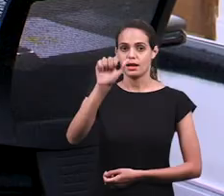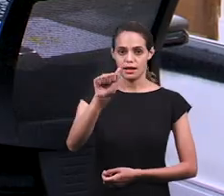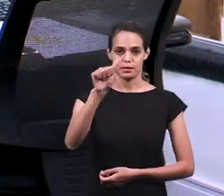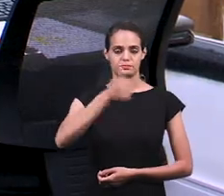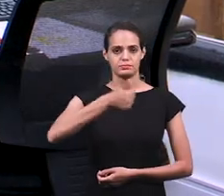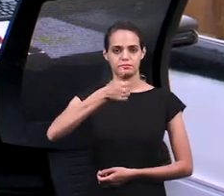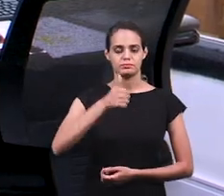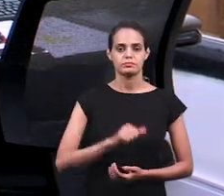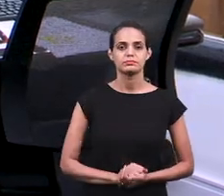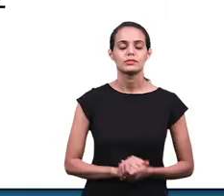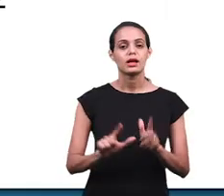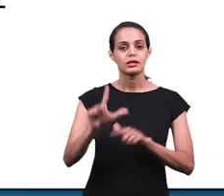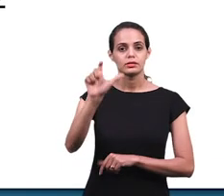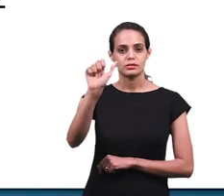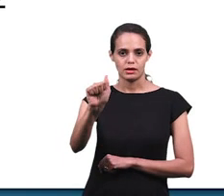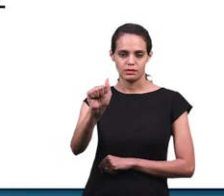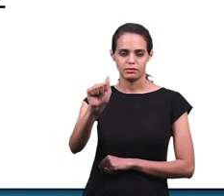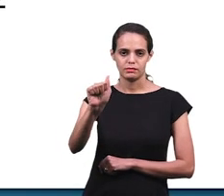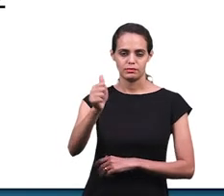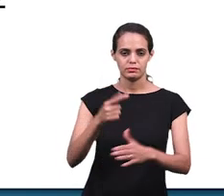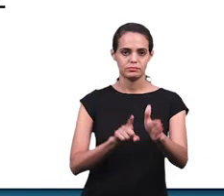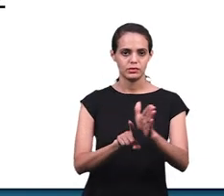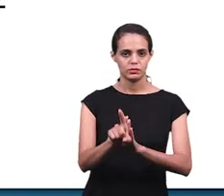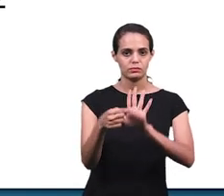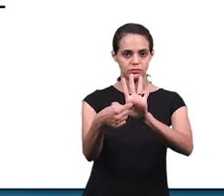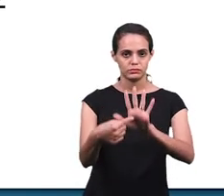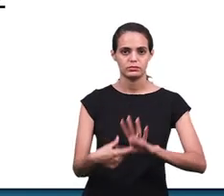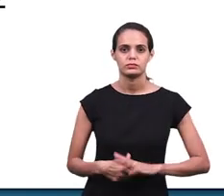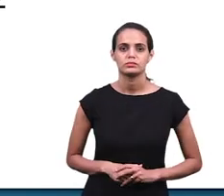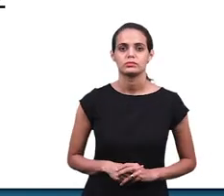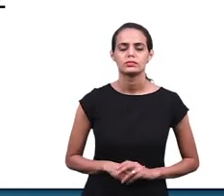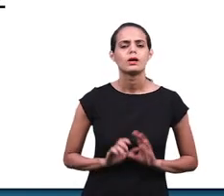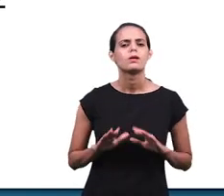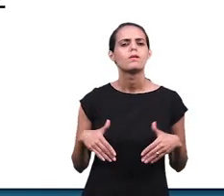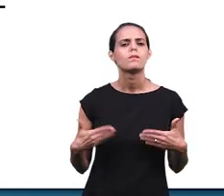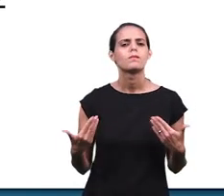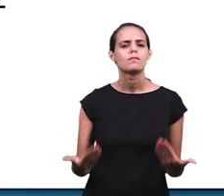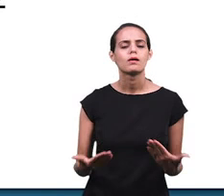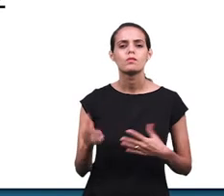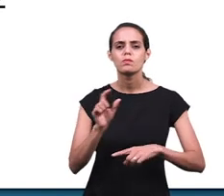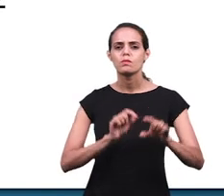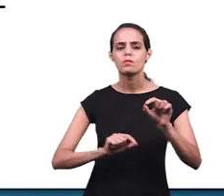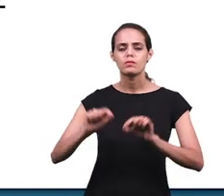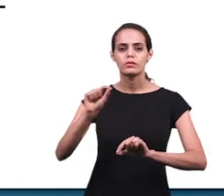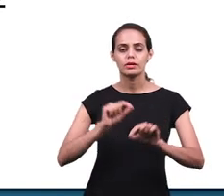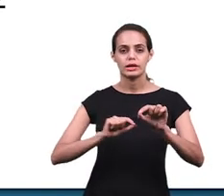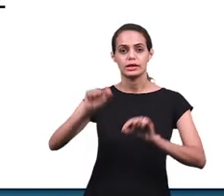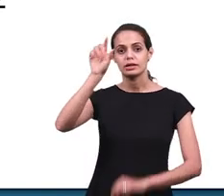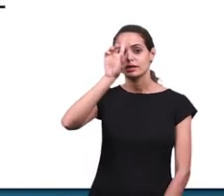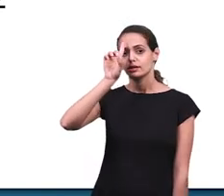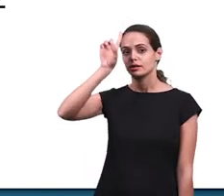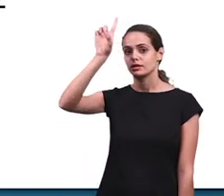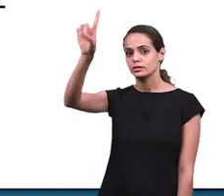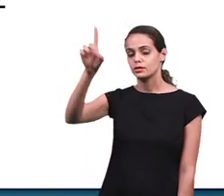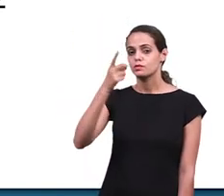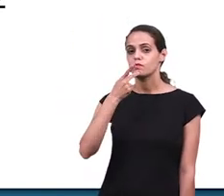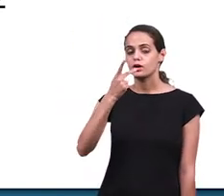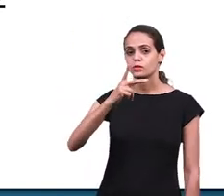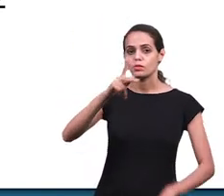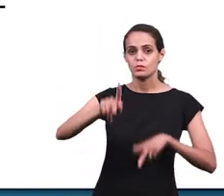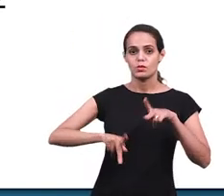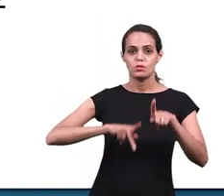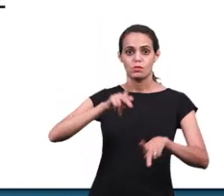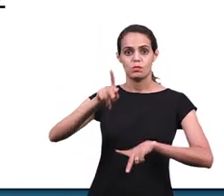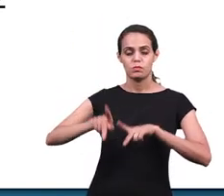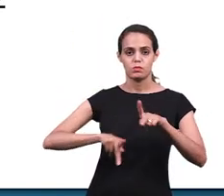à letra A primeiramente. A letra A pergunta diz assim: qual foi a recomendação que Deus fez ao